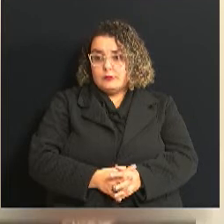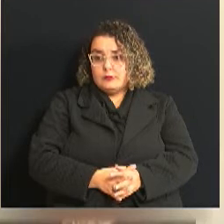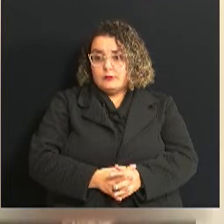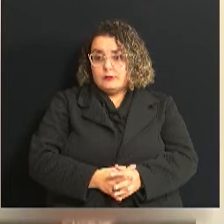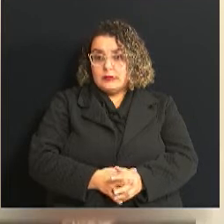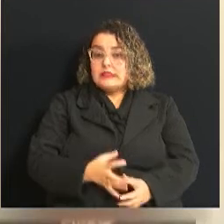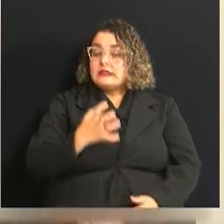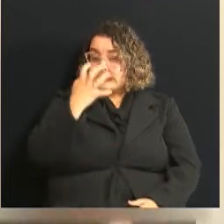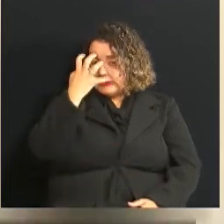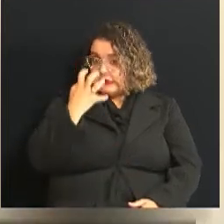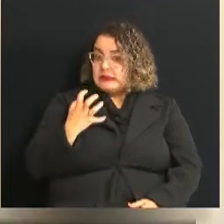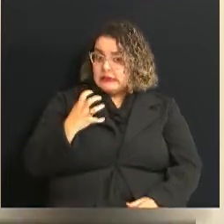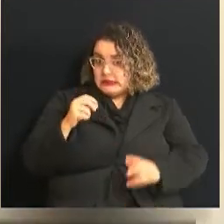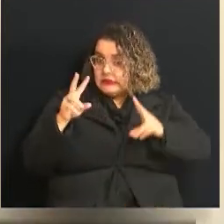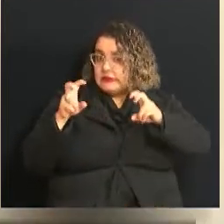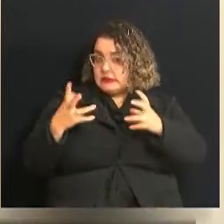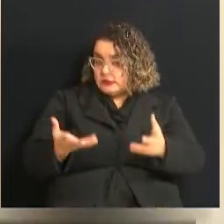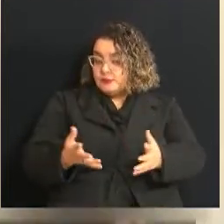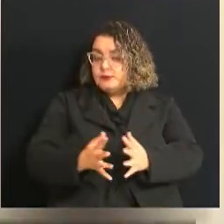séria que é essa questão, né?